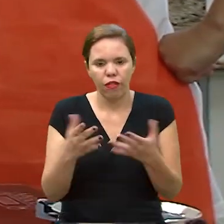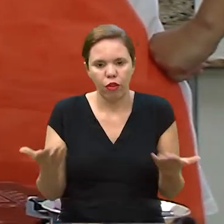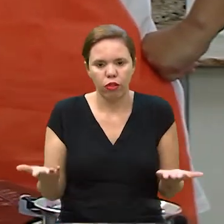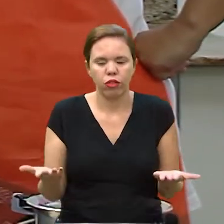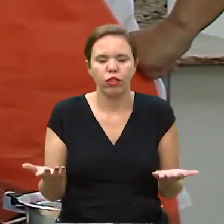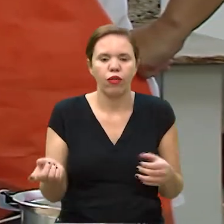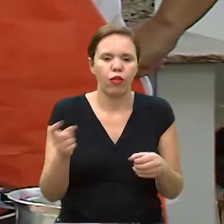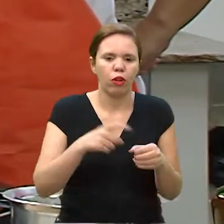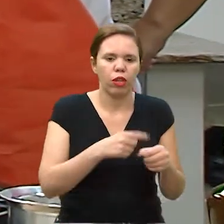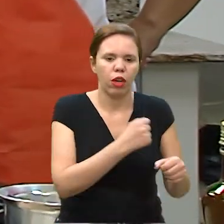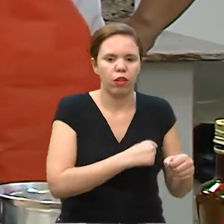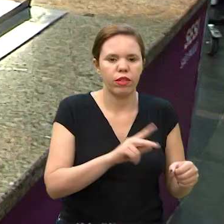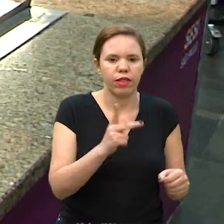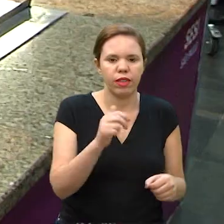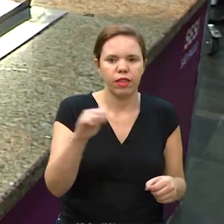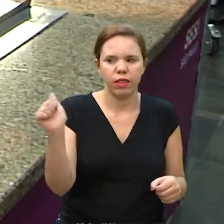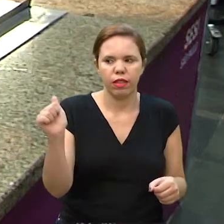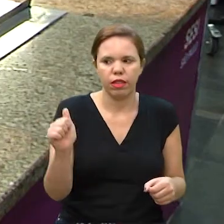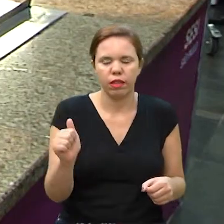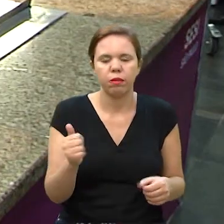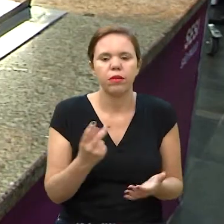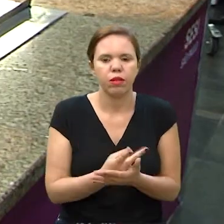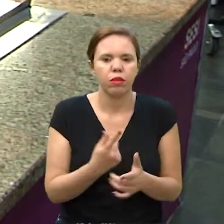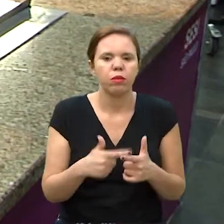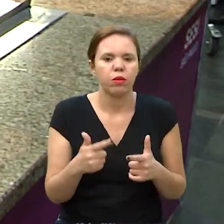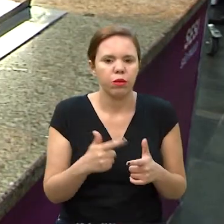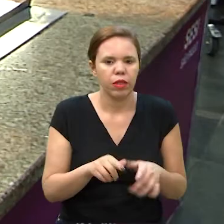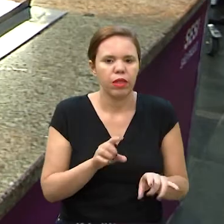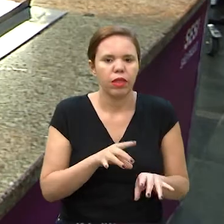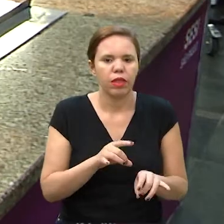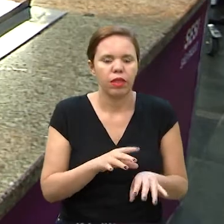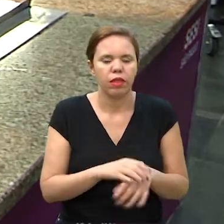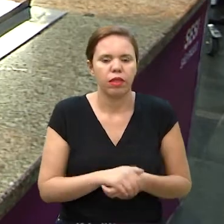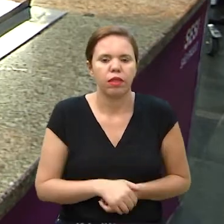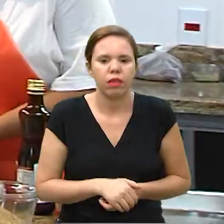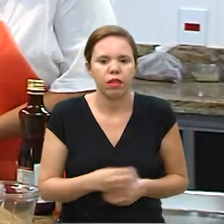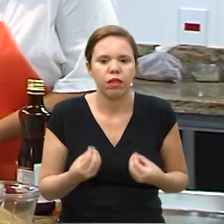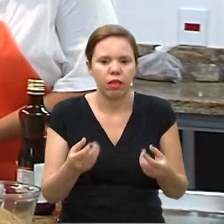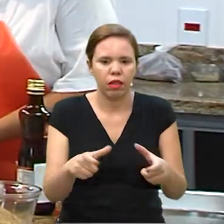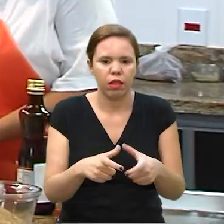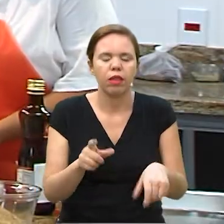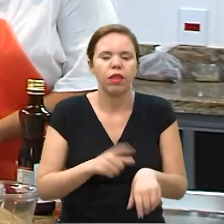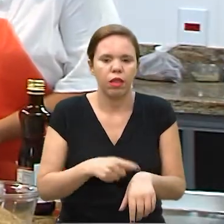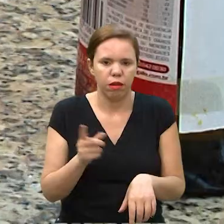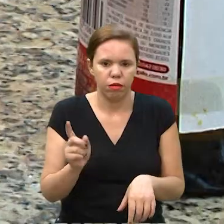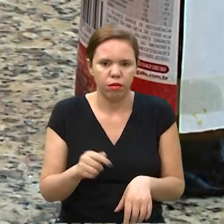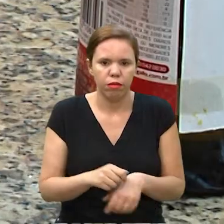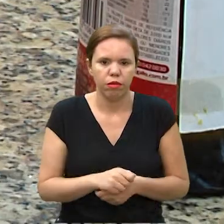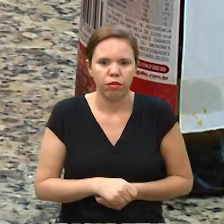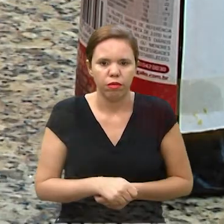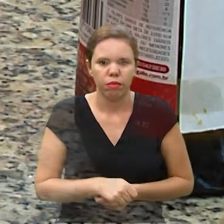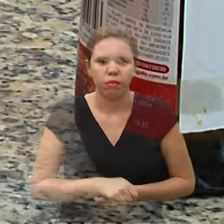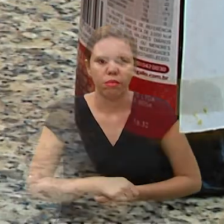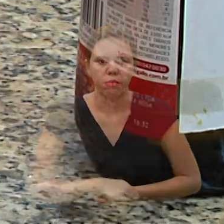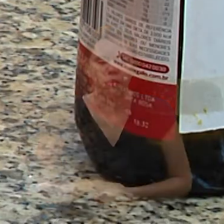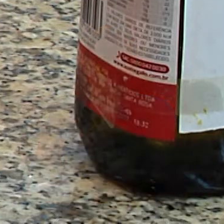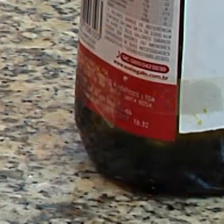voltar na cozinha da Hannah, que mesmo com um problema técnico não se abalou e entregou a tempo o prato dela.